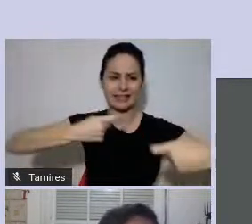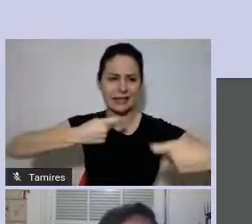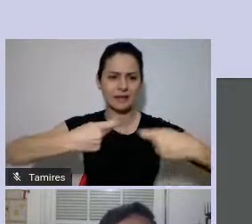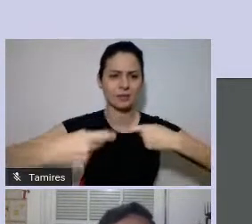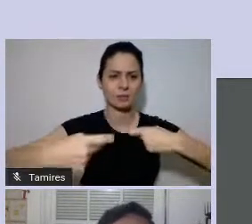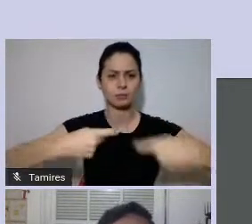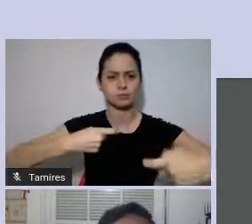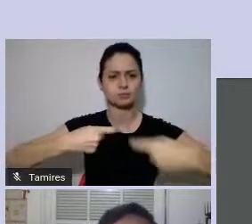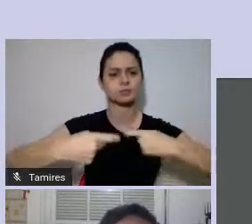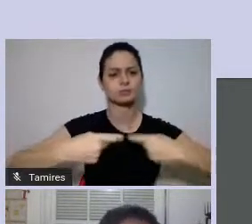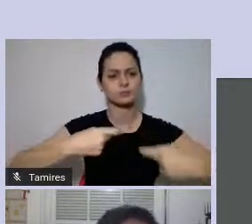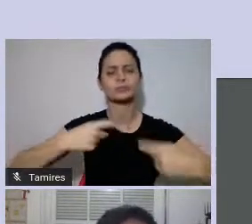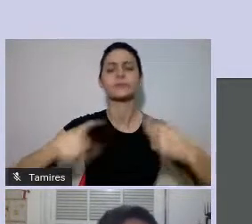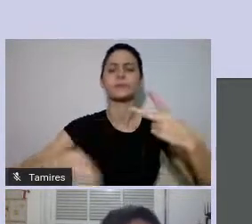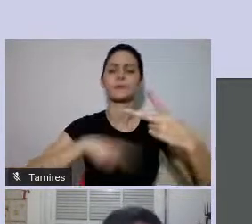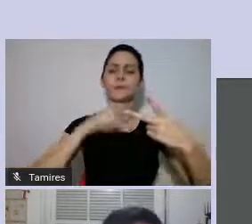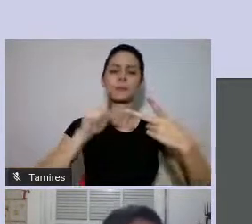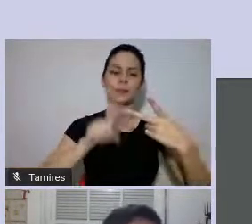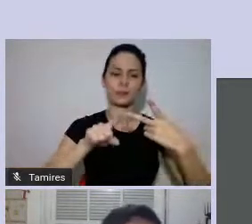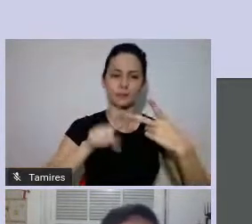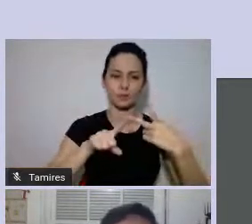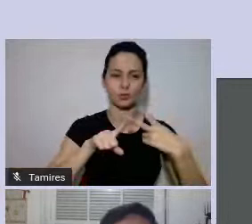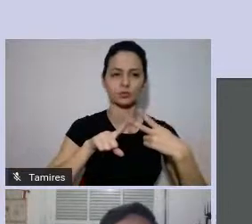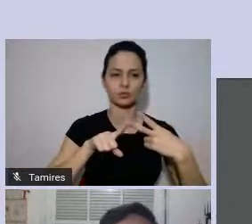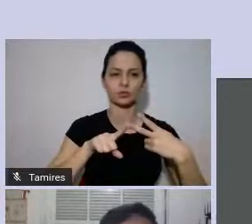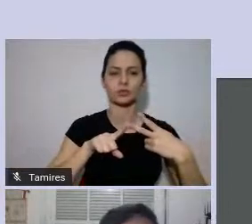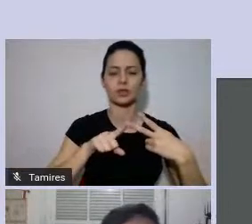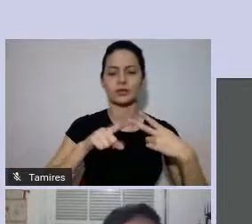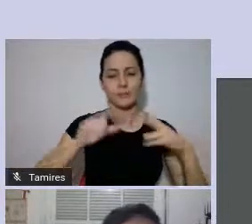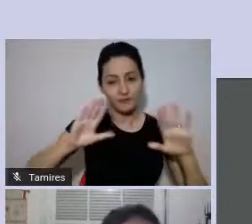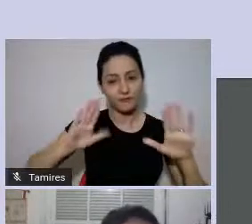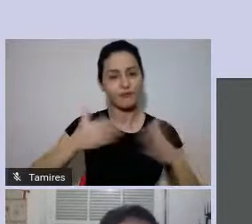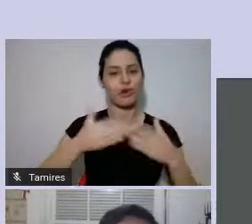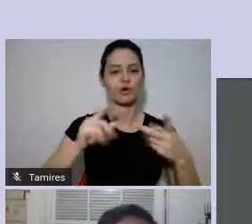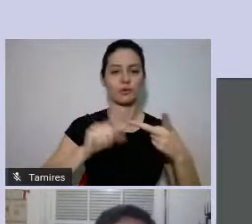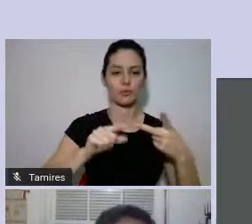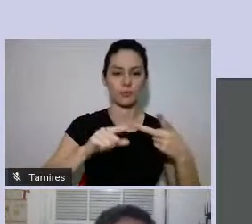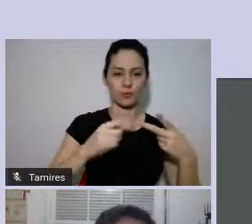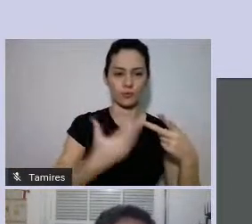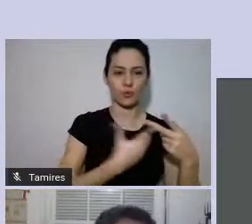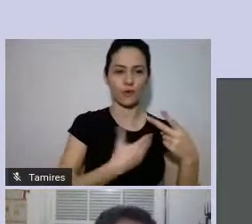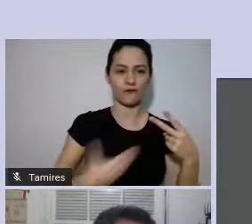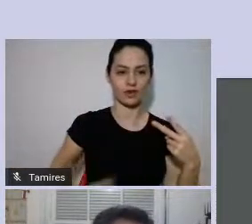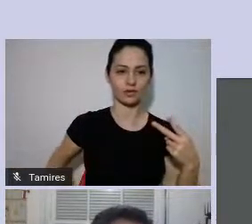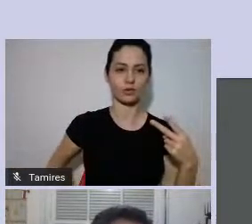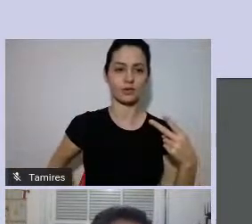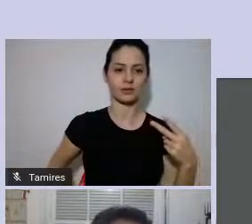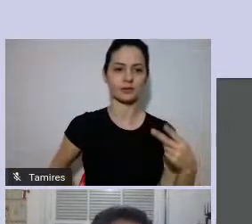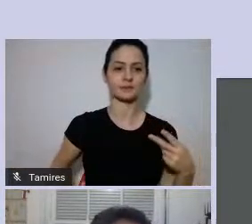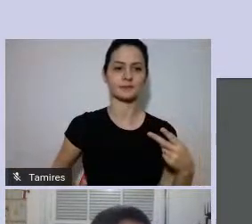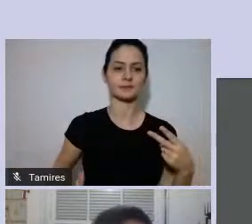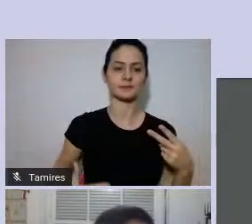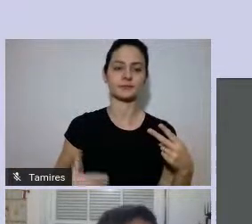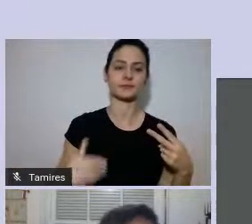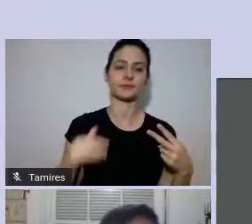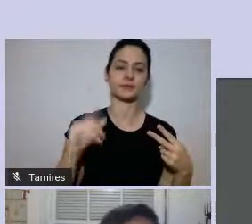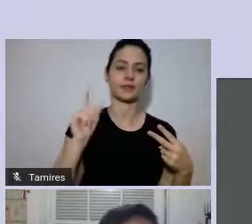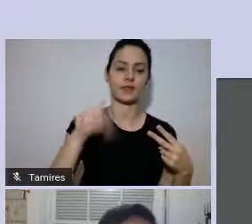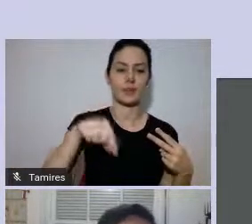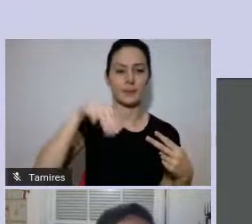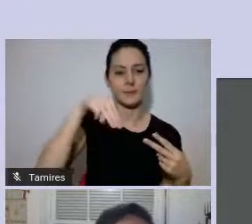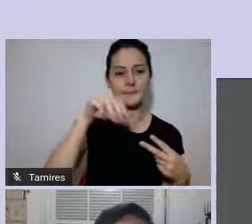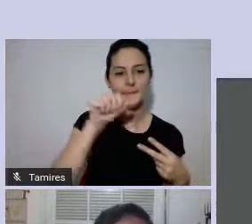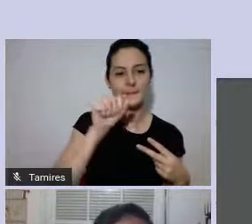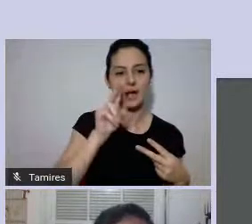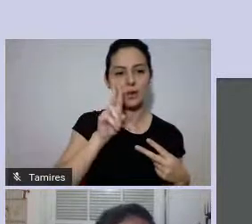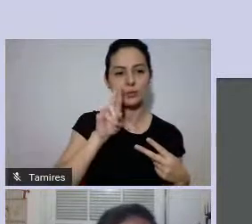guerrilhas. O ponto que eu vou dar maior enfoque, que é o governo do Maurício de Nassau, que é